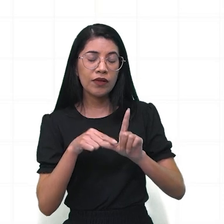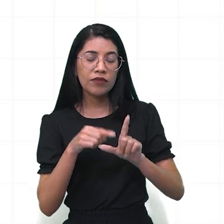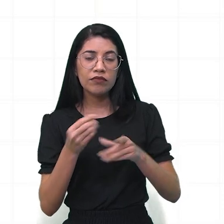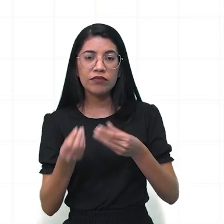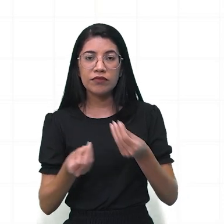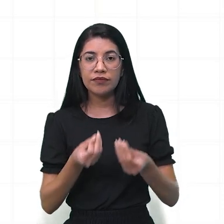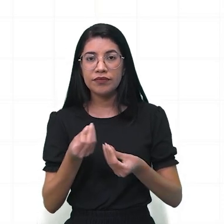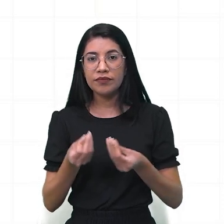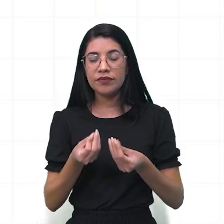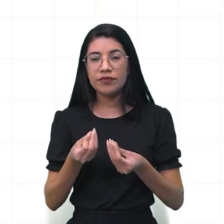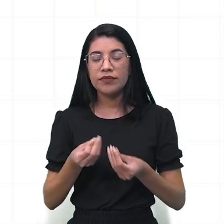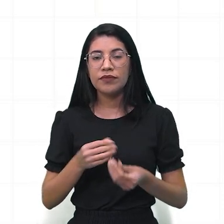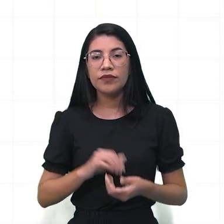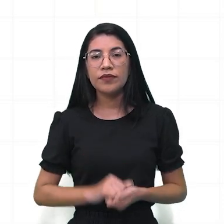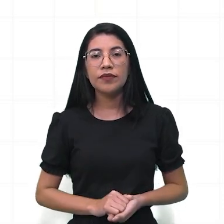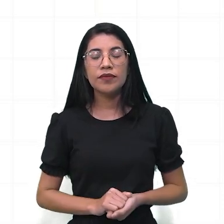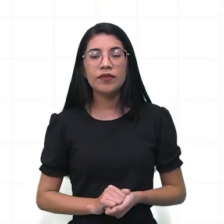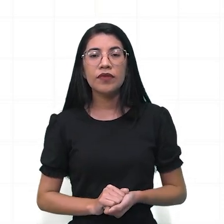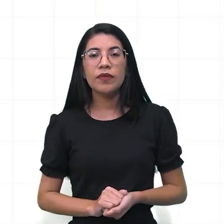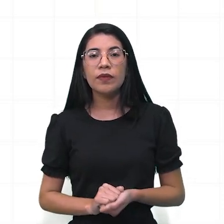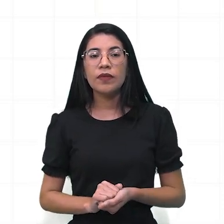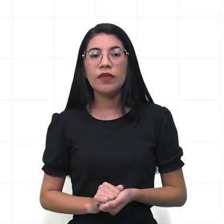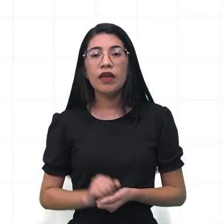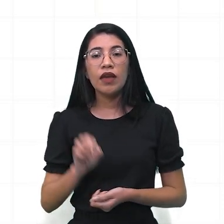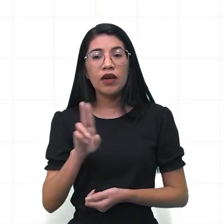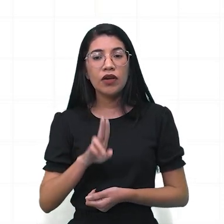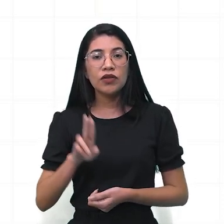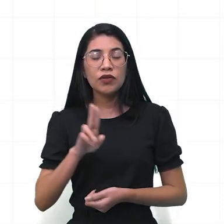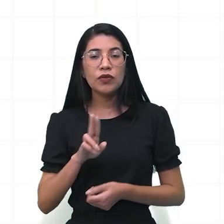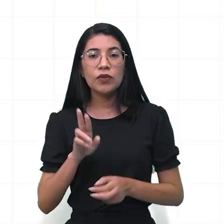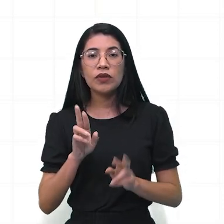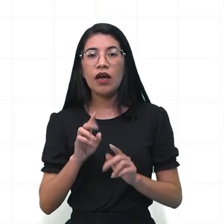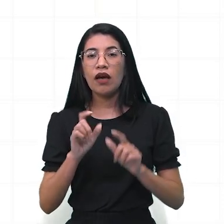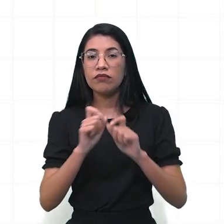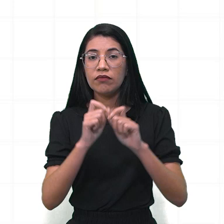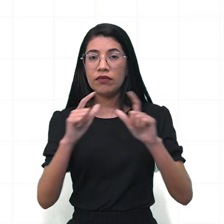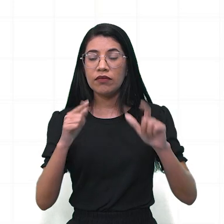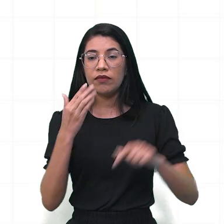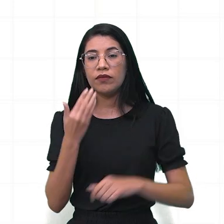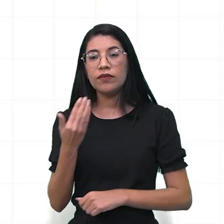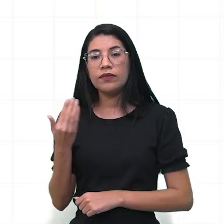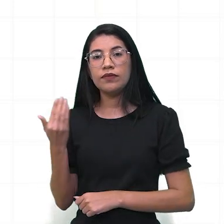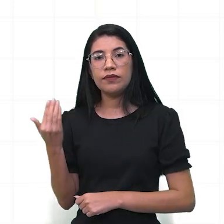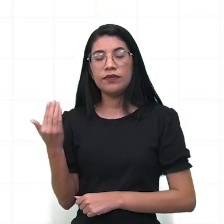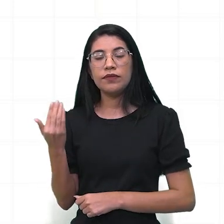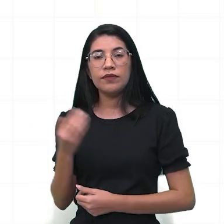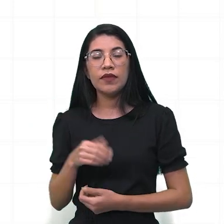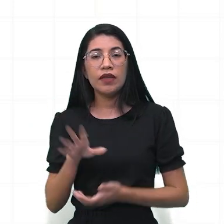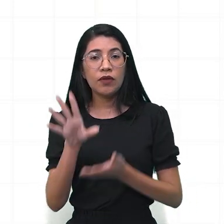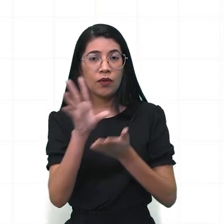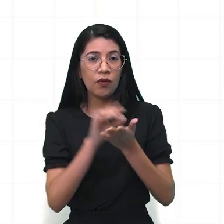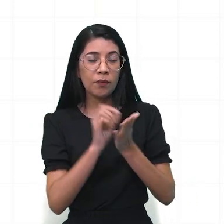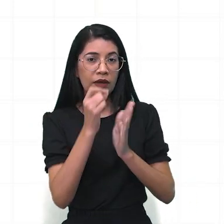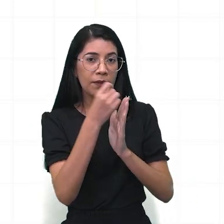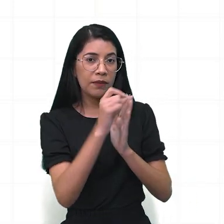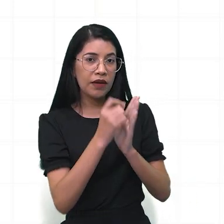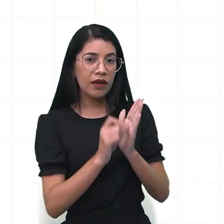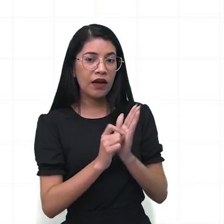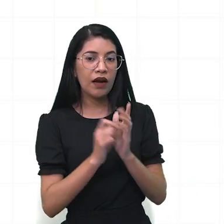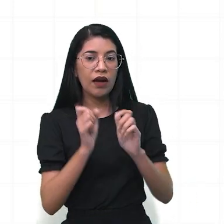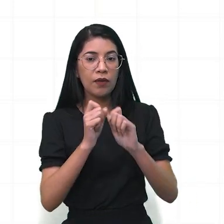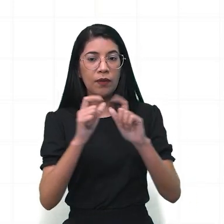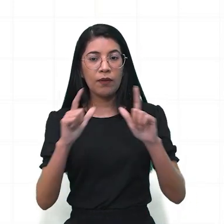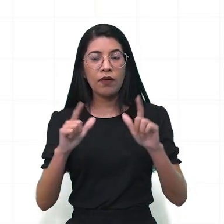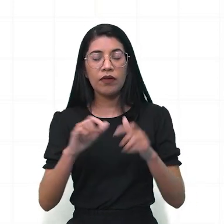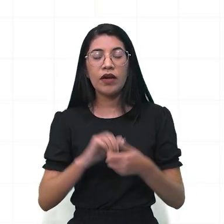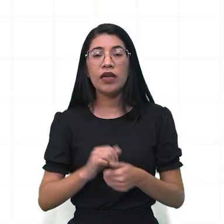internos, nós usaremos essa seguinte relação aqui, tá? Anotem no caderno aí. A gente vai fazer